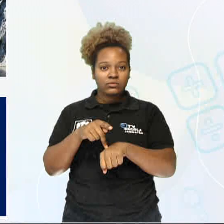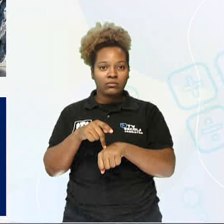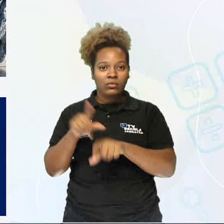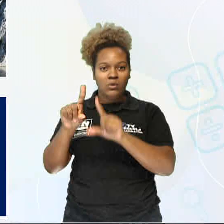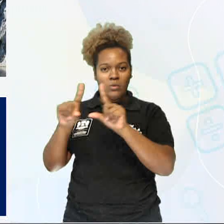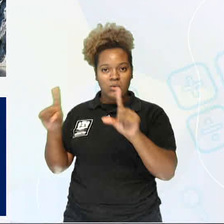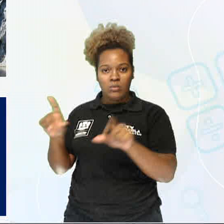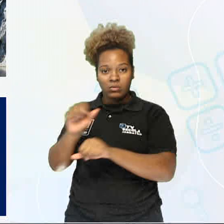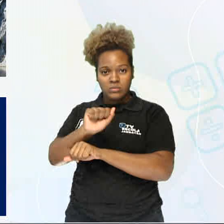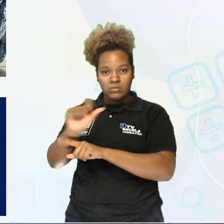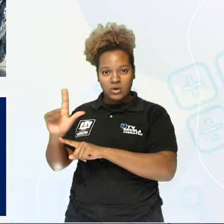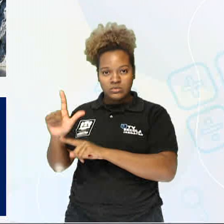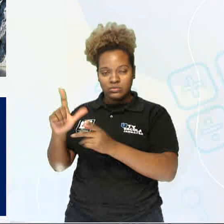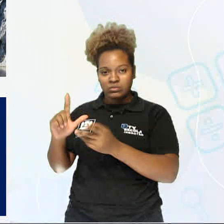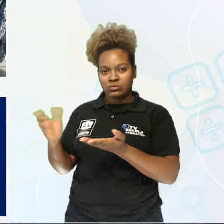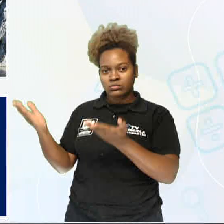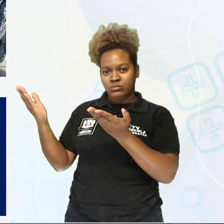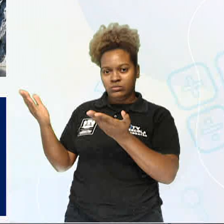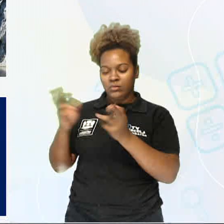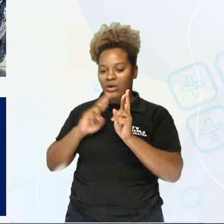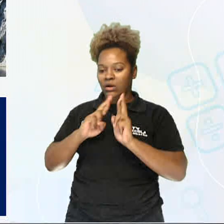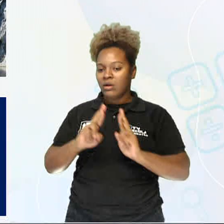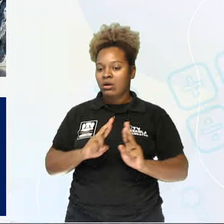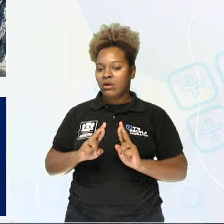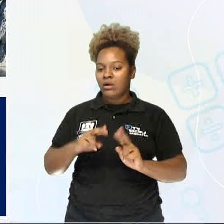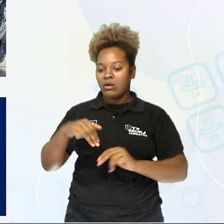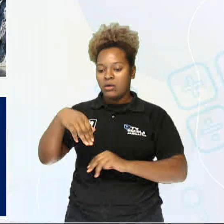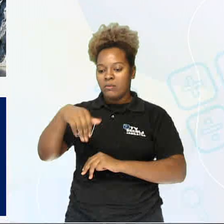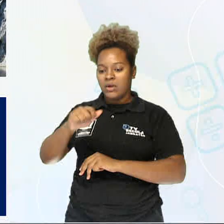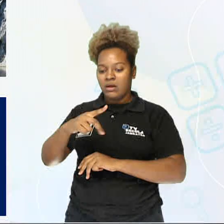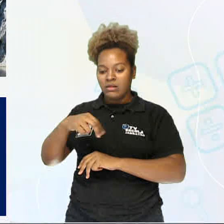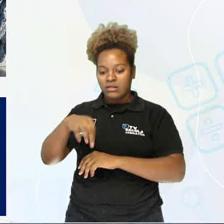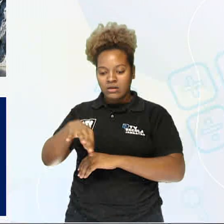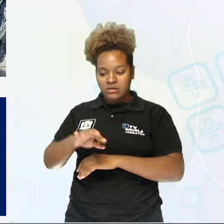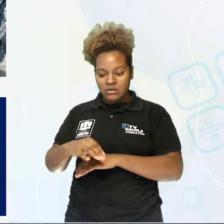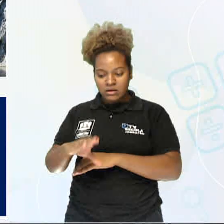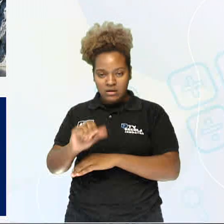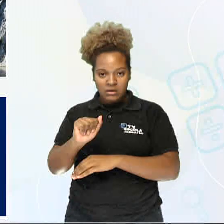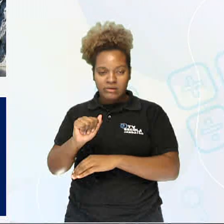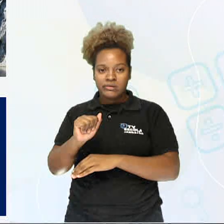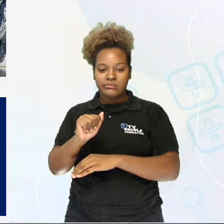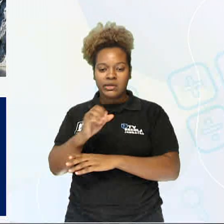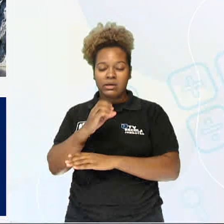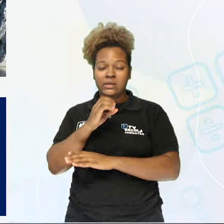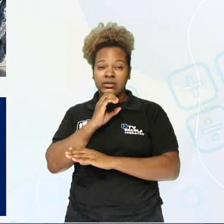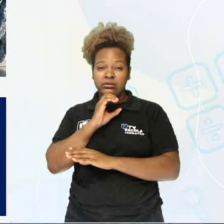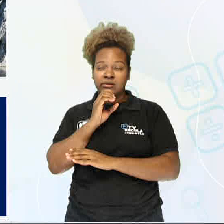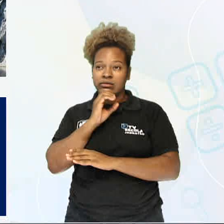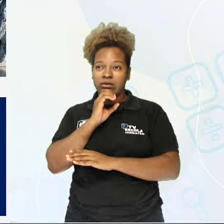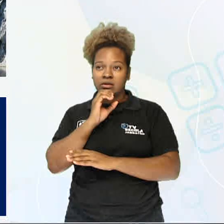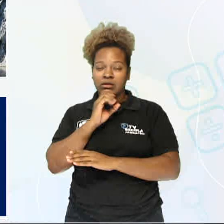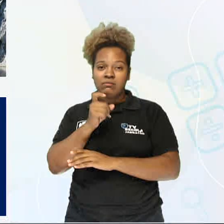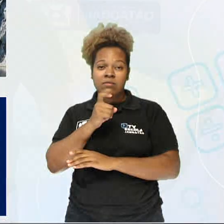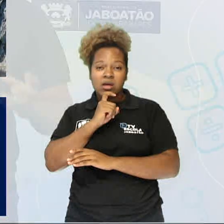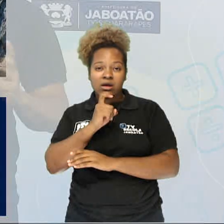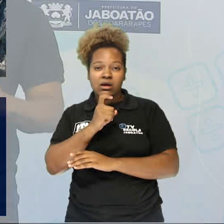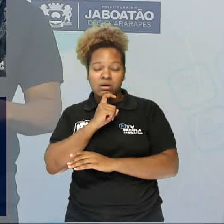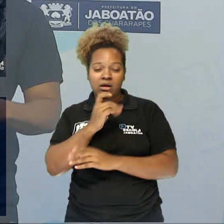magnéticas são o resultado do esfriamento do magma do núcleo da